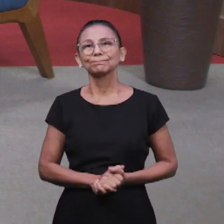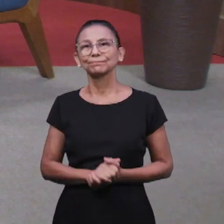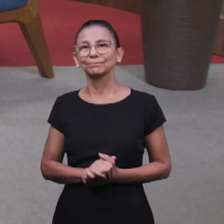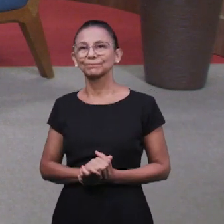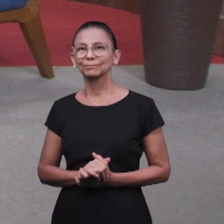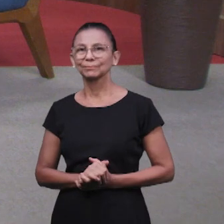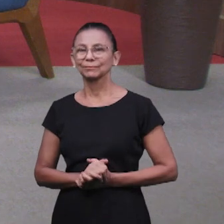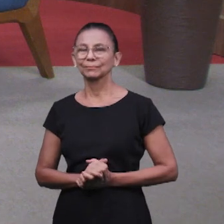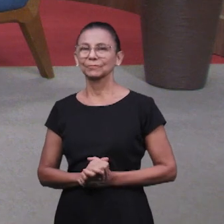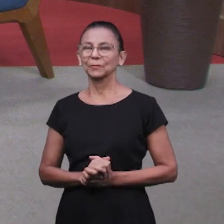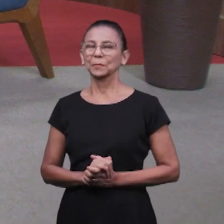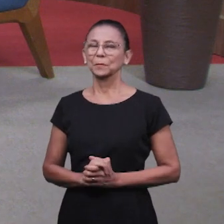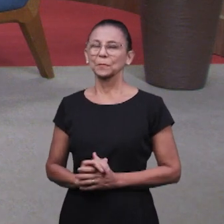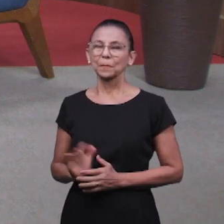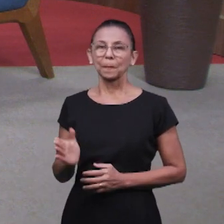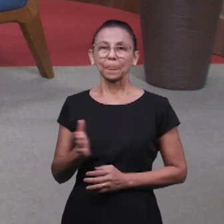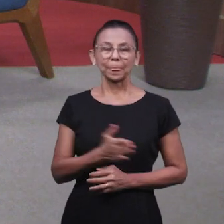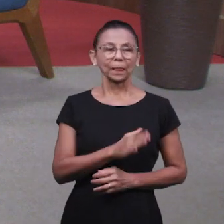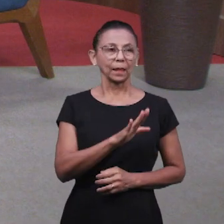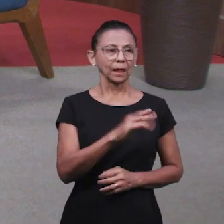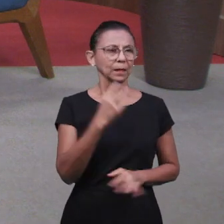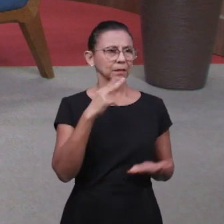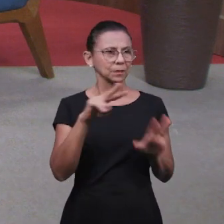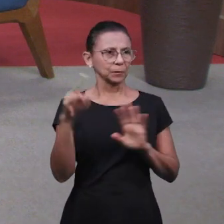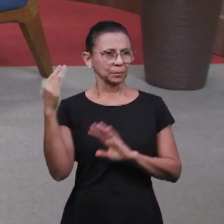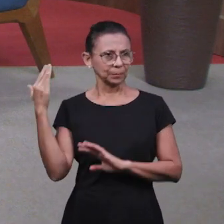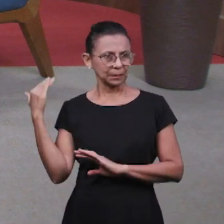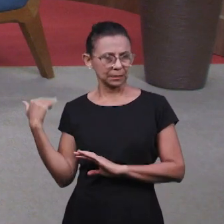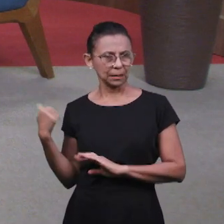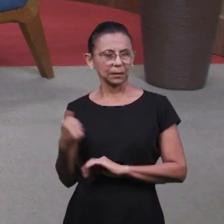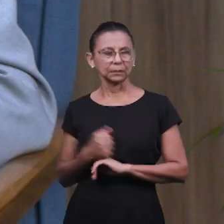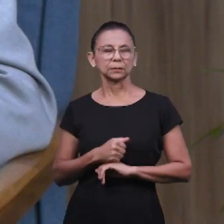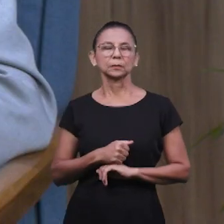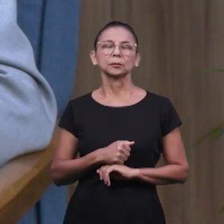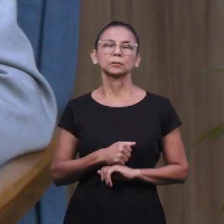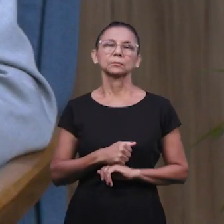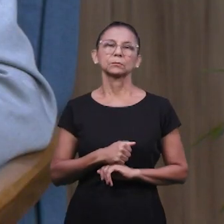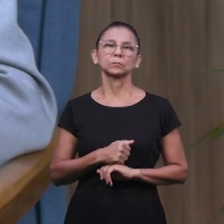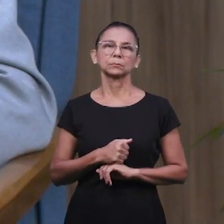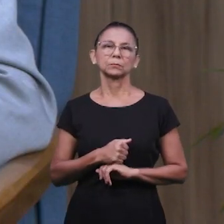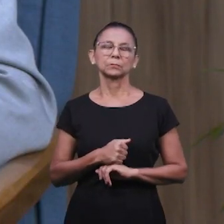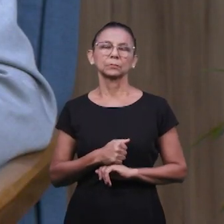É interessante, e nós abordamos isso na semana passada, na live,